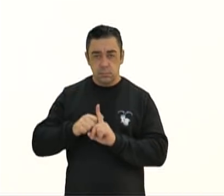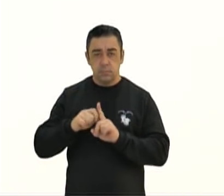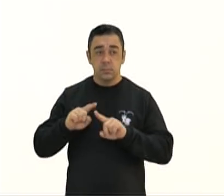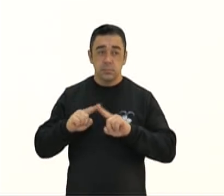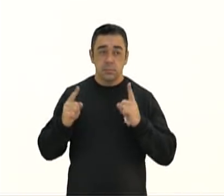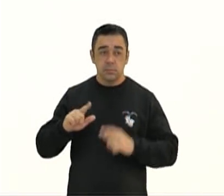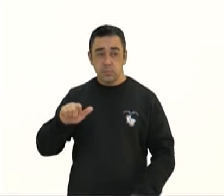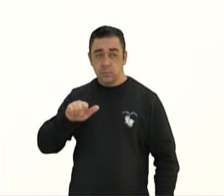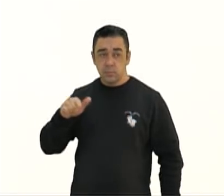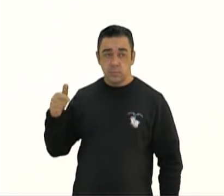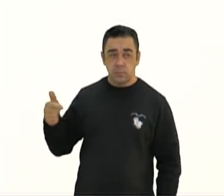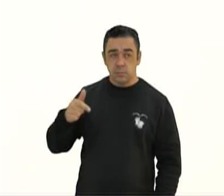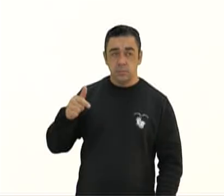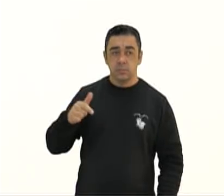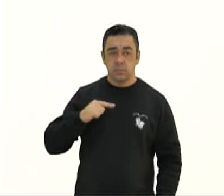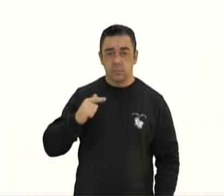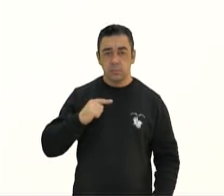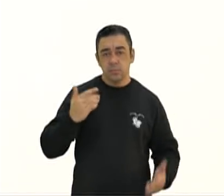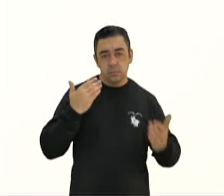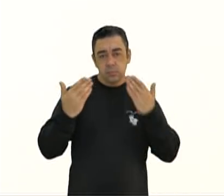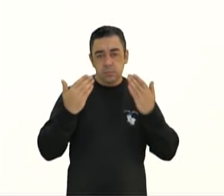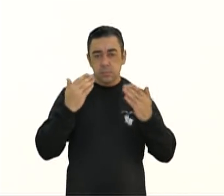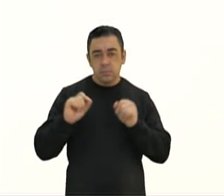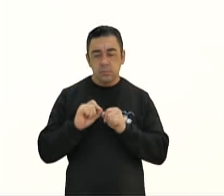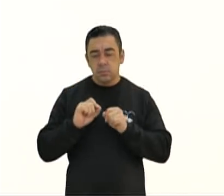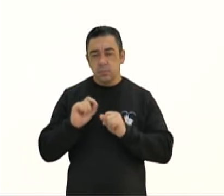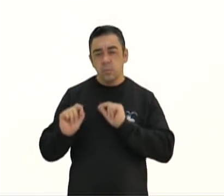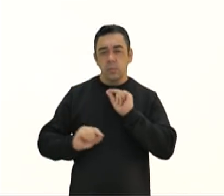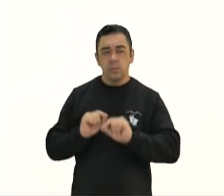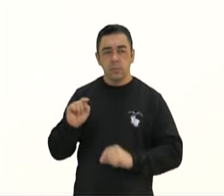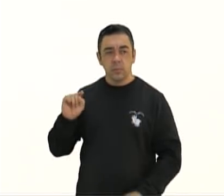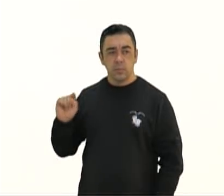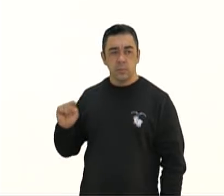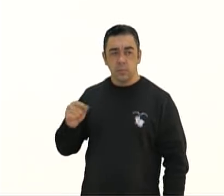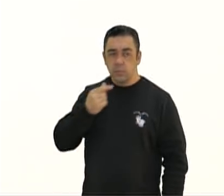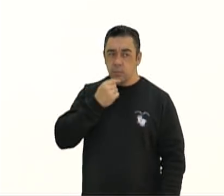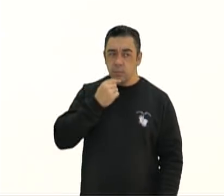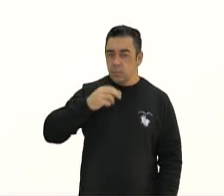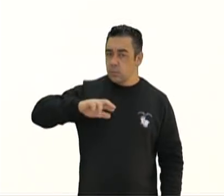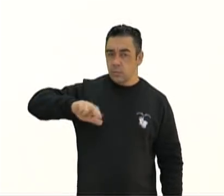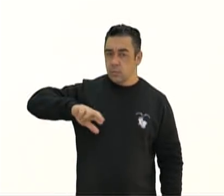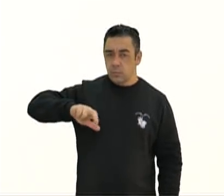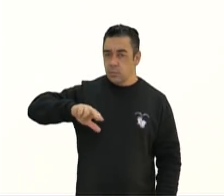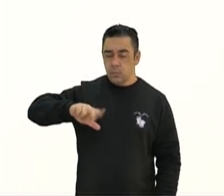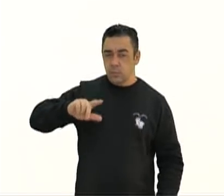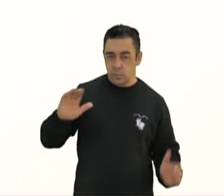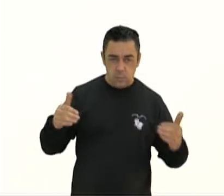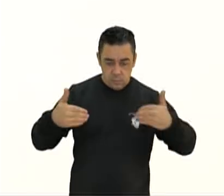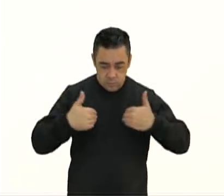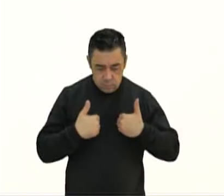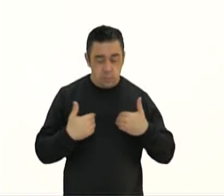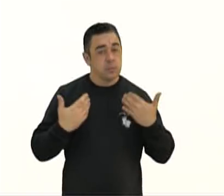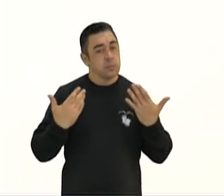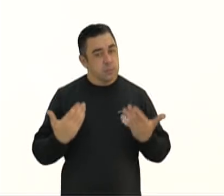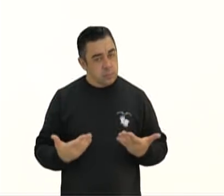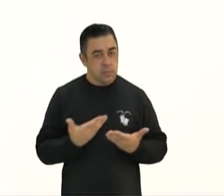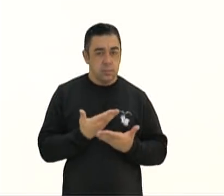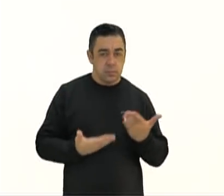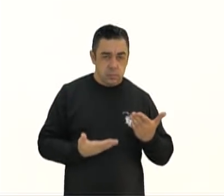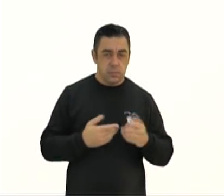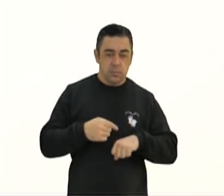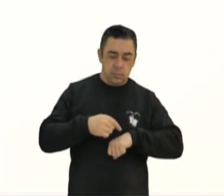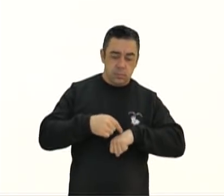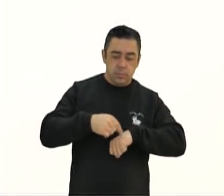de outra neuropsicóloga criou a ilusão de que ele não era autista. Com isso, perdemos tempo